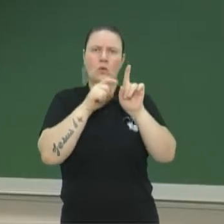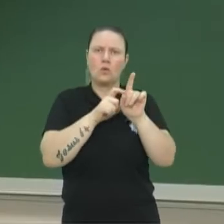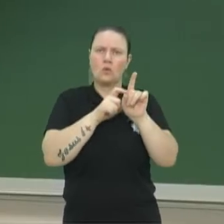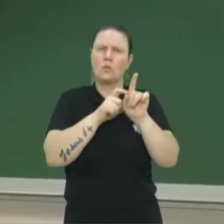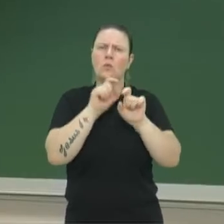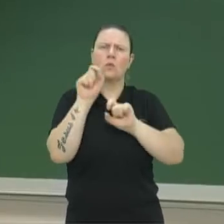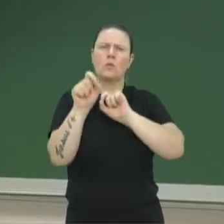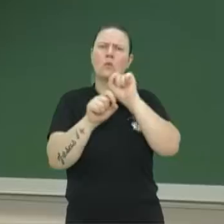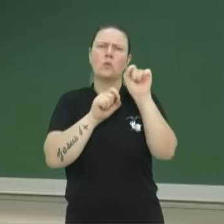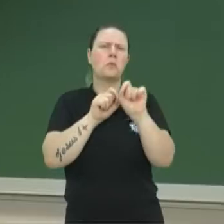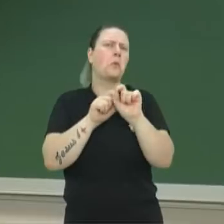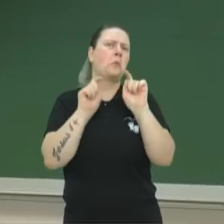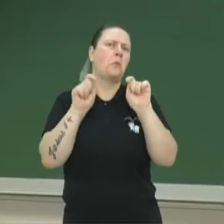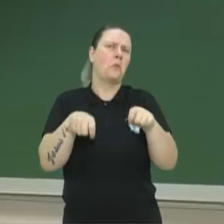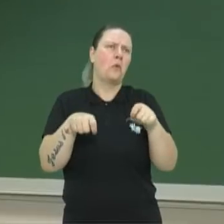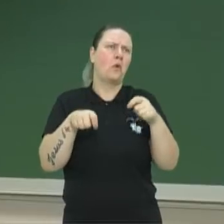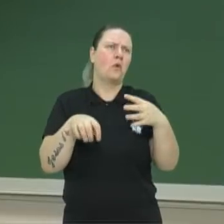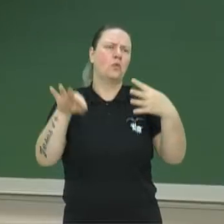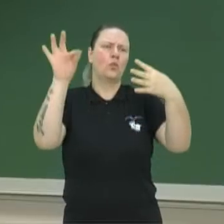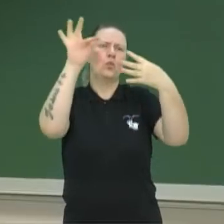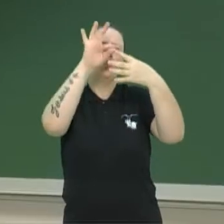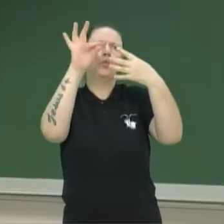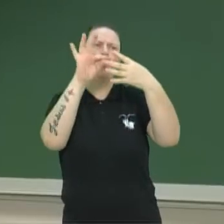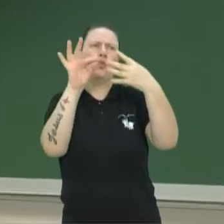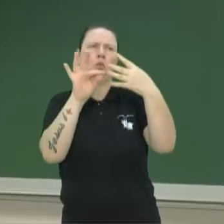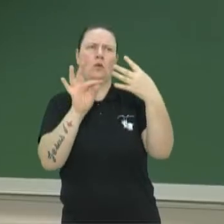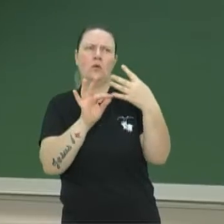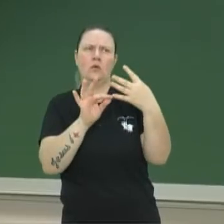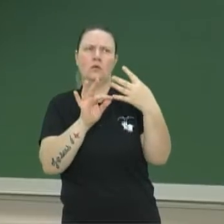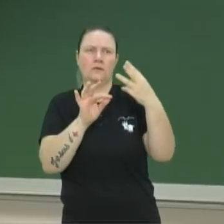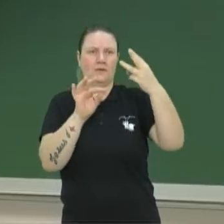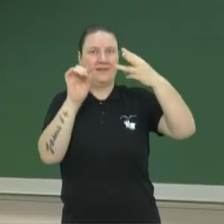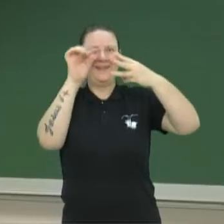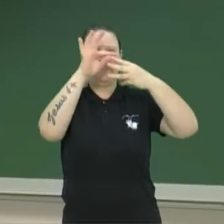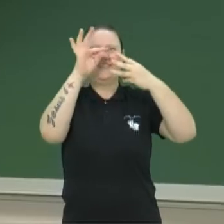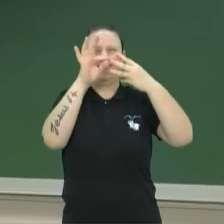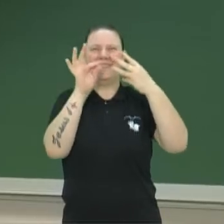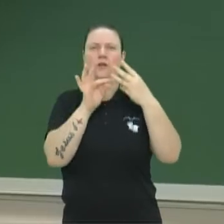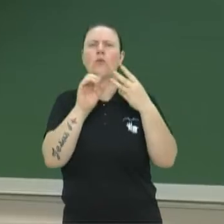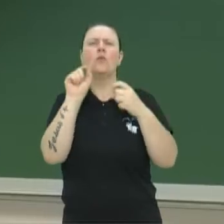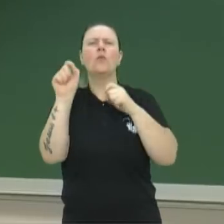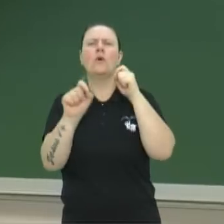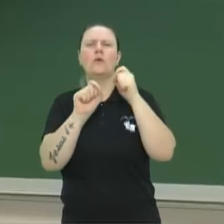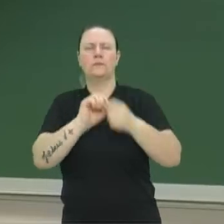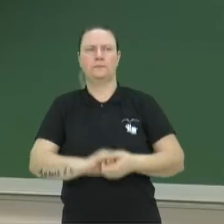qual será que pode ser o narrador apresentado aqui no nosso texto, no nosso caos?